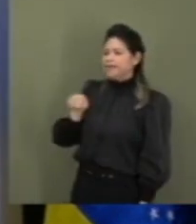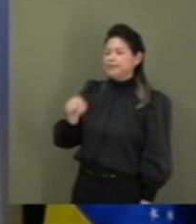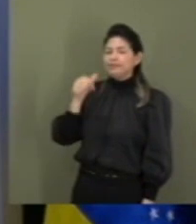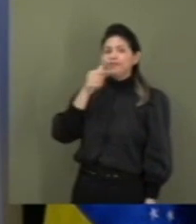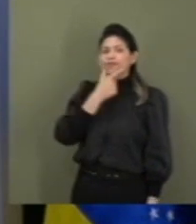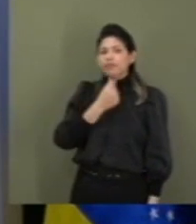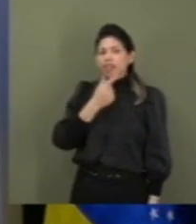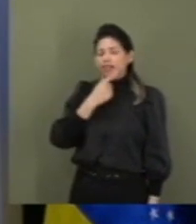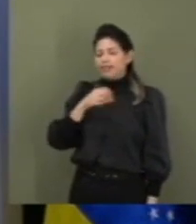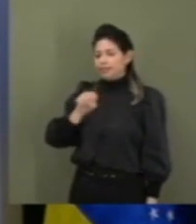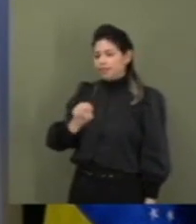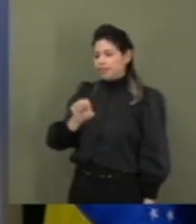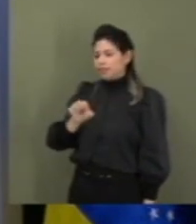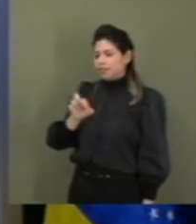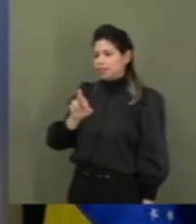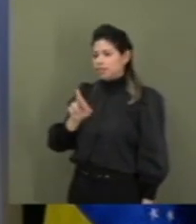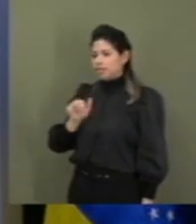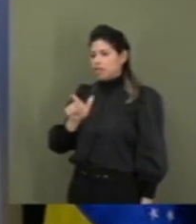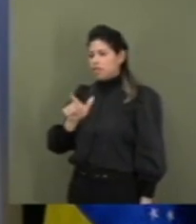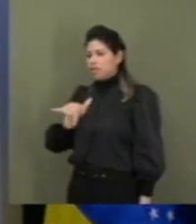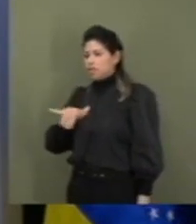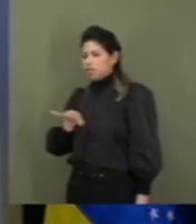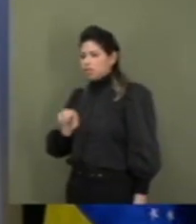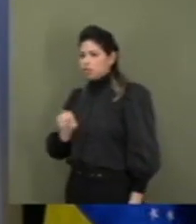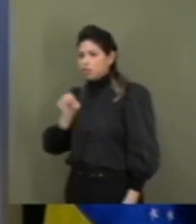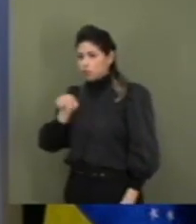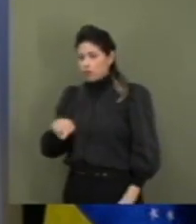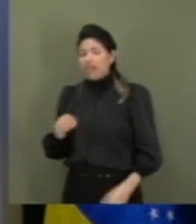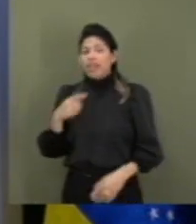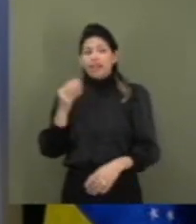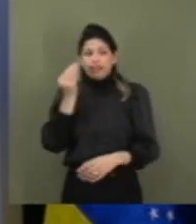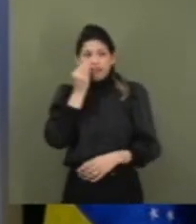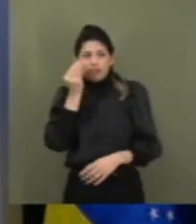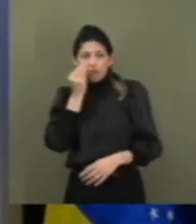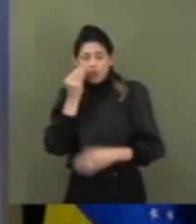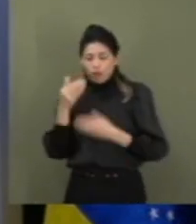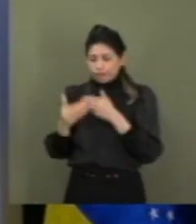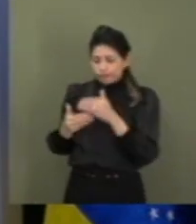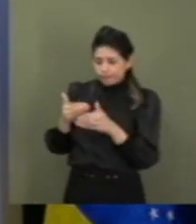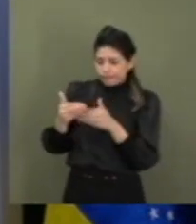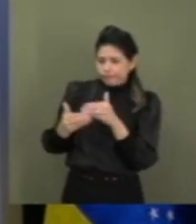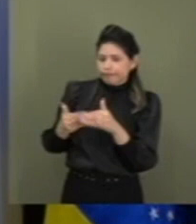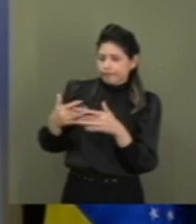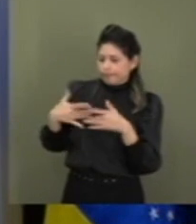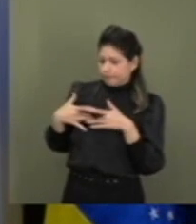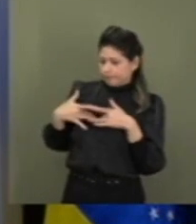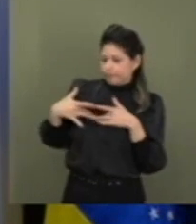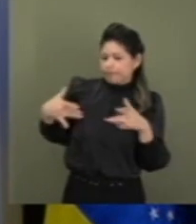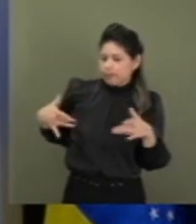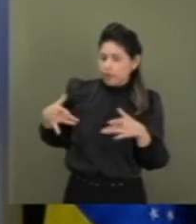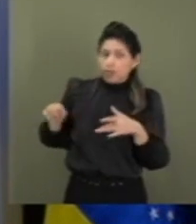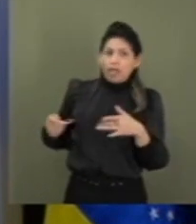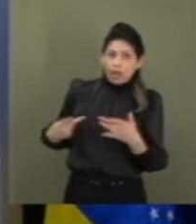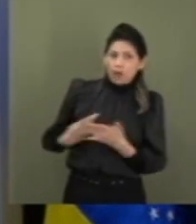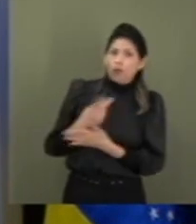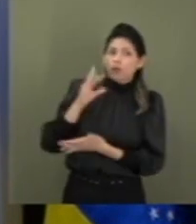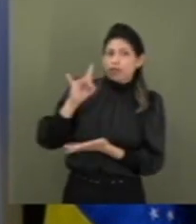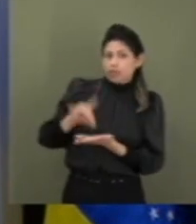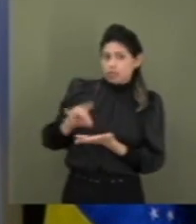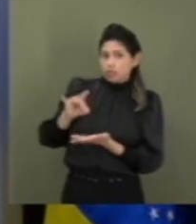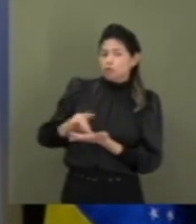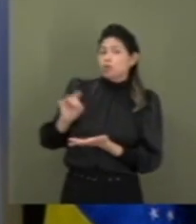decidiu encerrar sua carreira docente, solidarizando-se com os que haviam sido